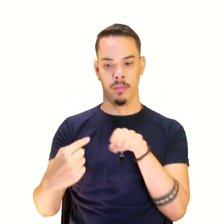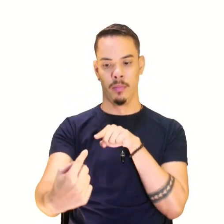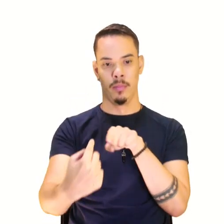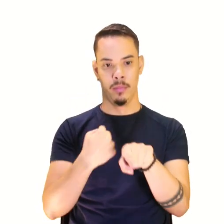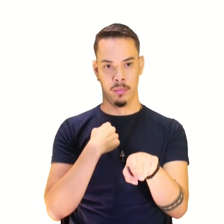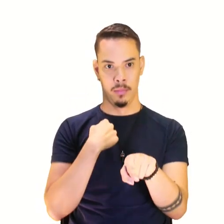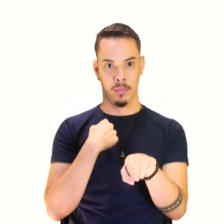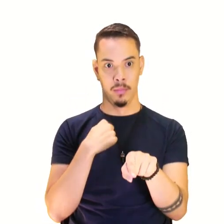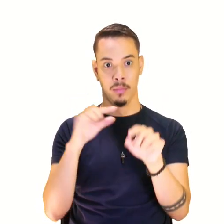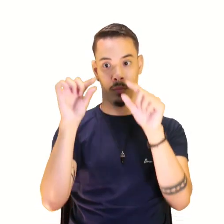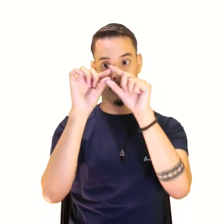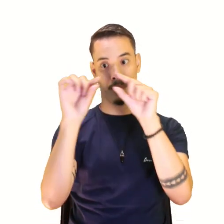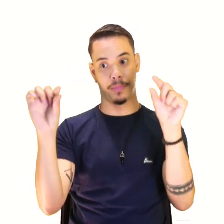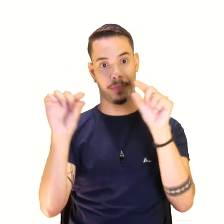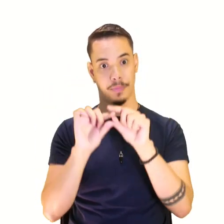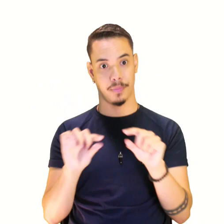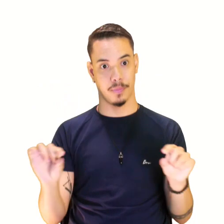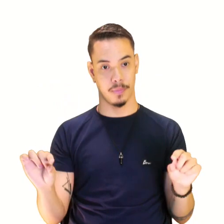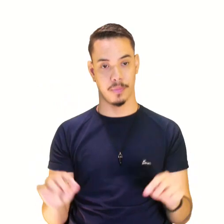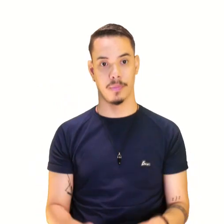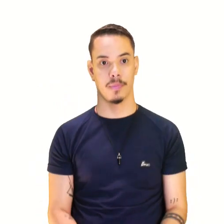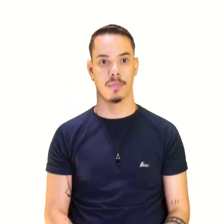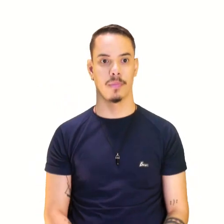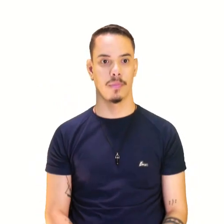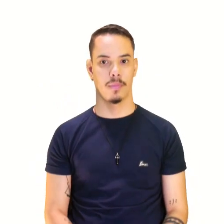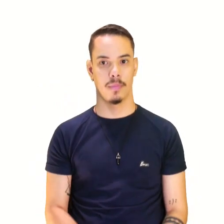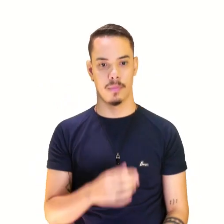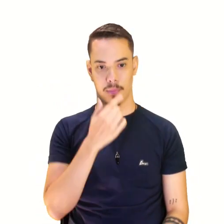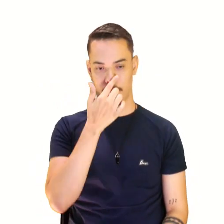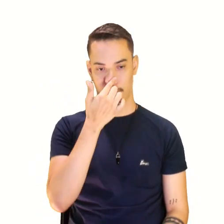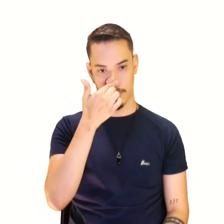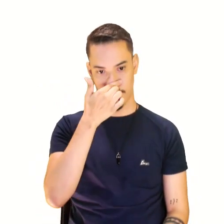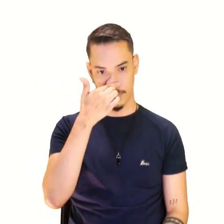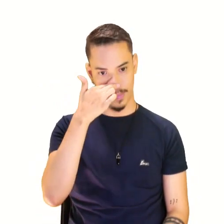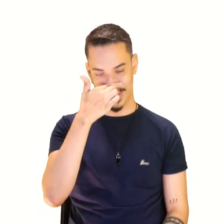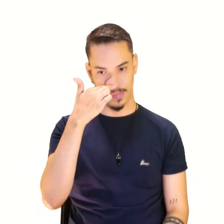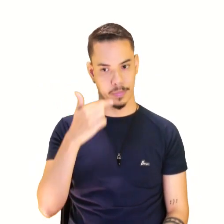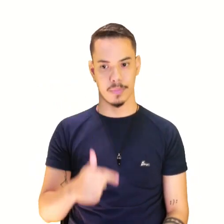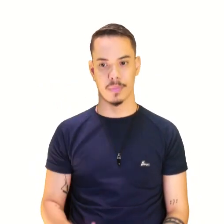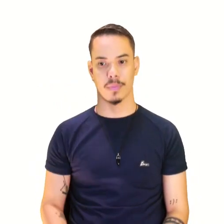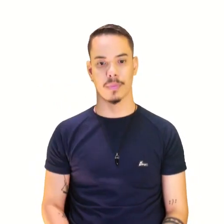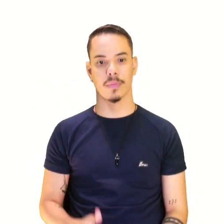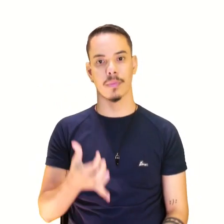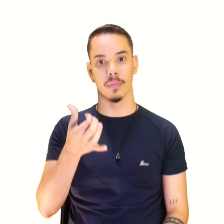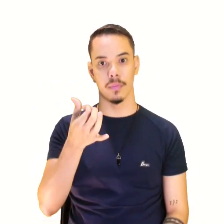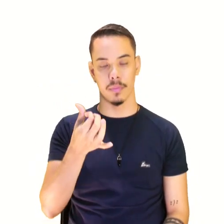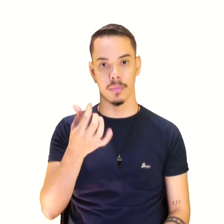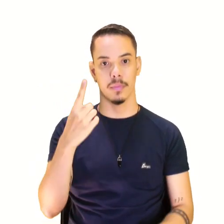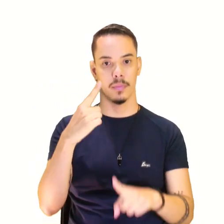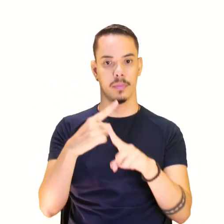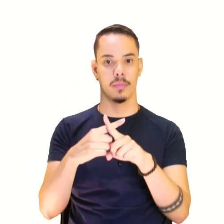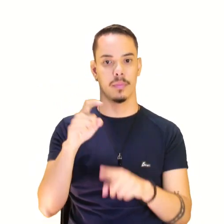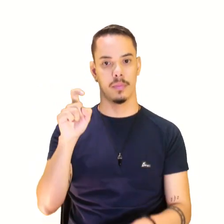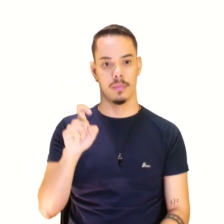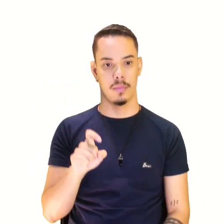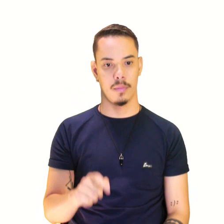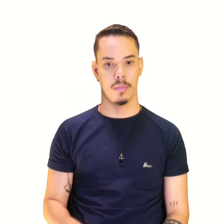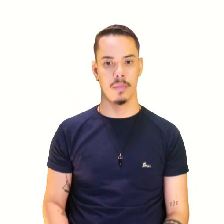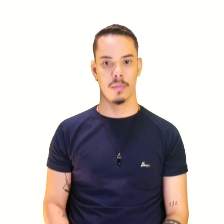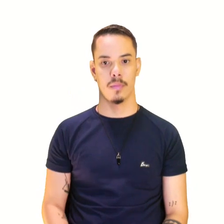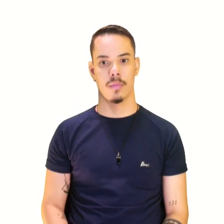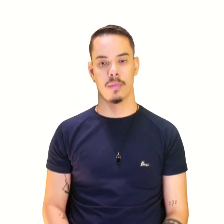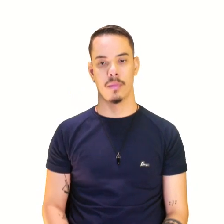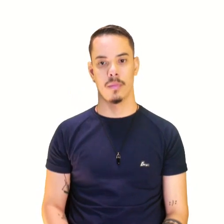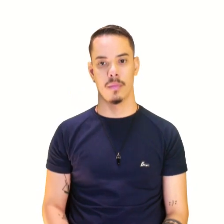né? Se é inversa, a gente multiplica na linha. Esse com esse, esse com esse. 6 vezes x,